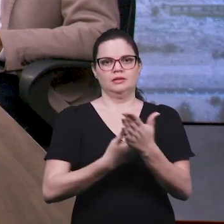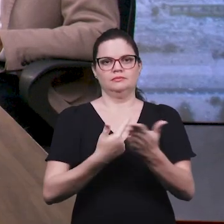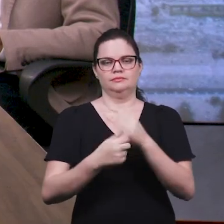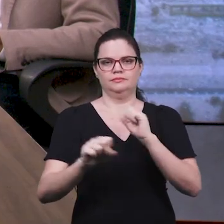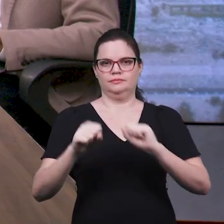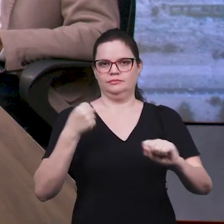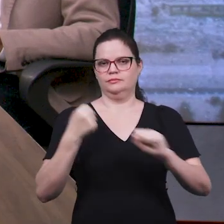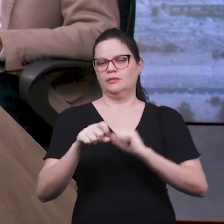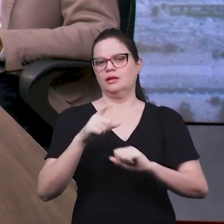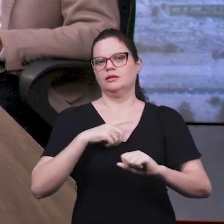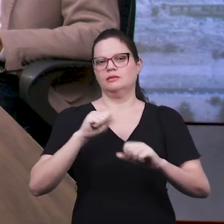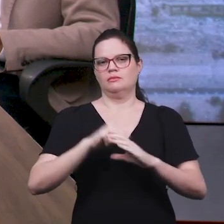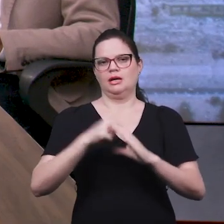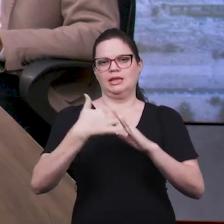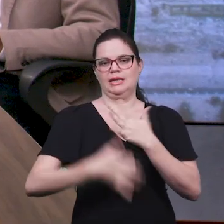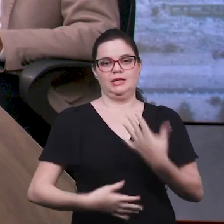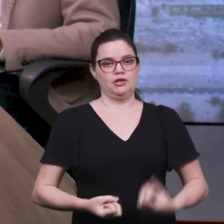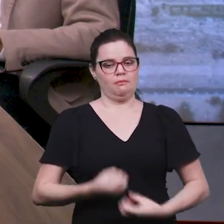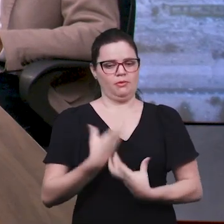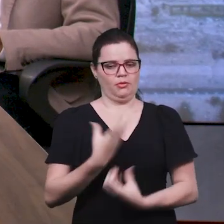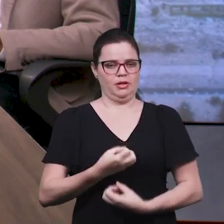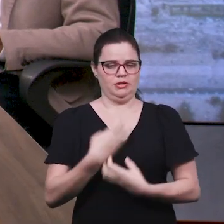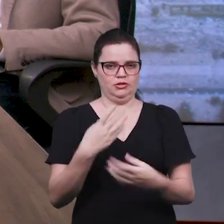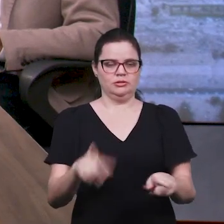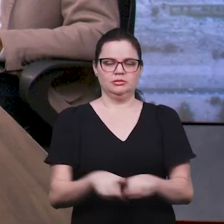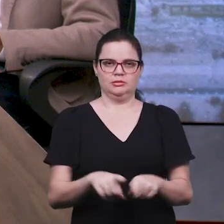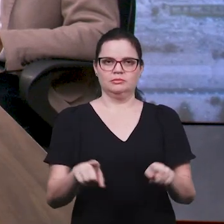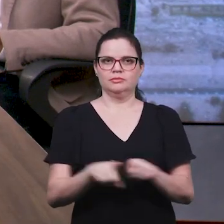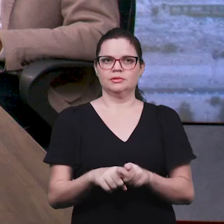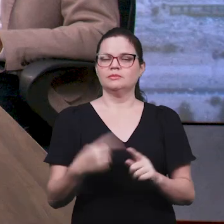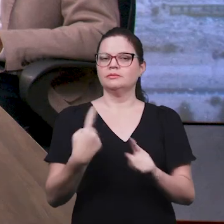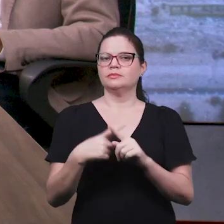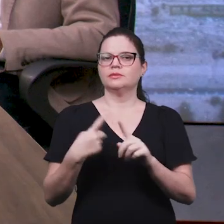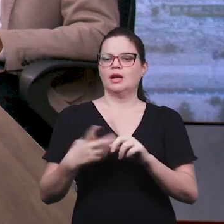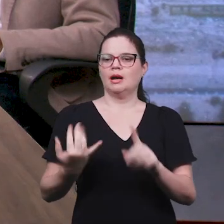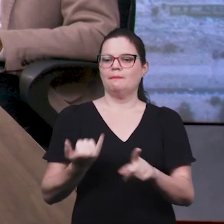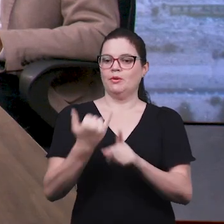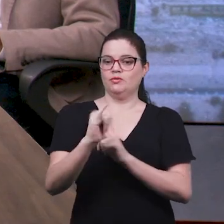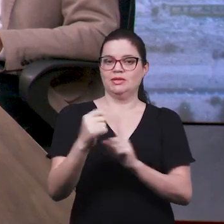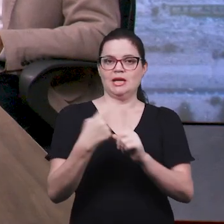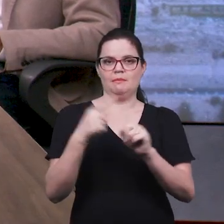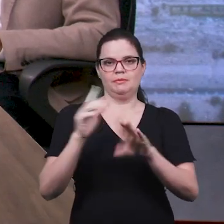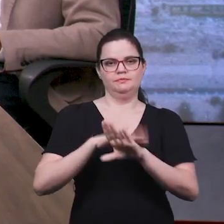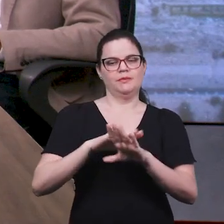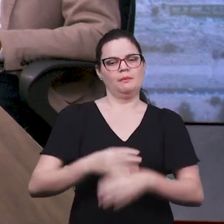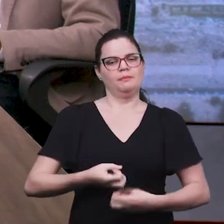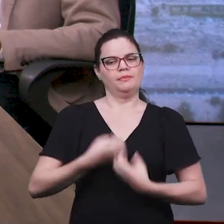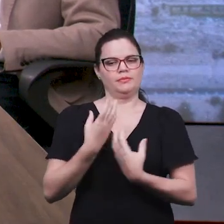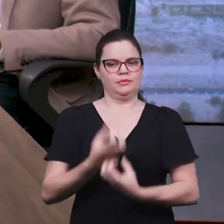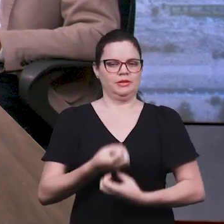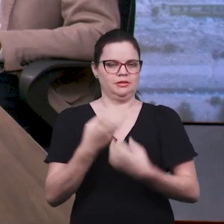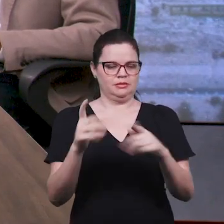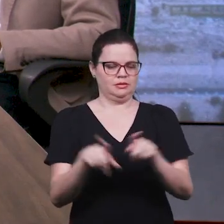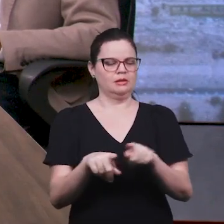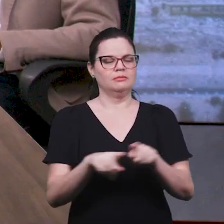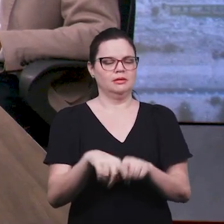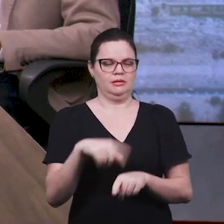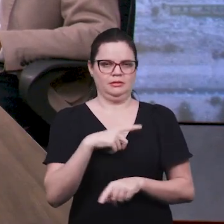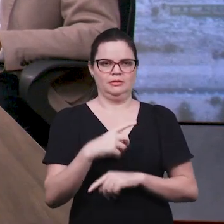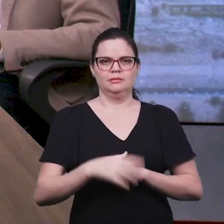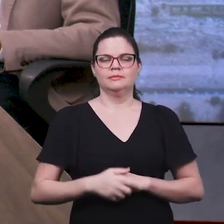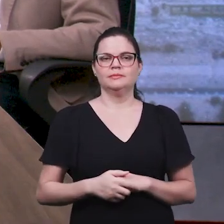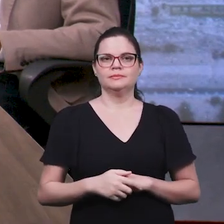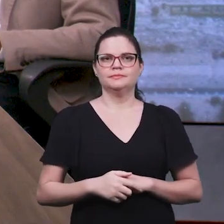tem uma característica poética. Então, é a profecia em forma de poesia. E